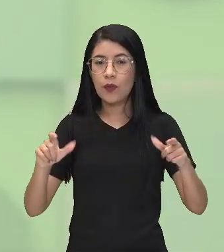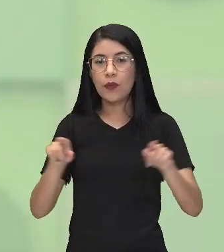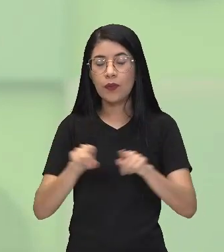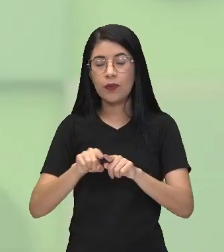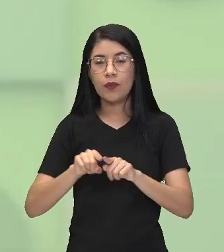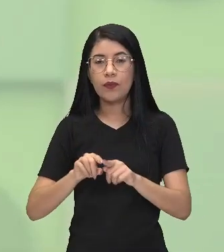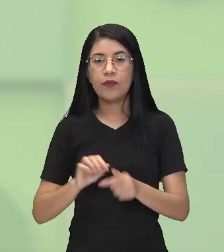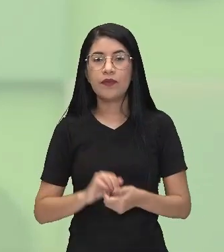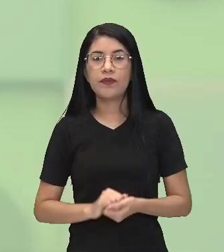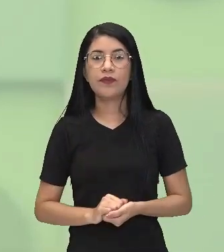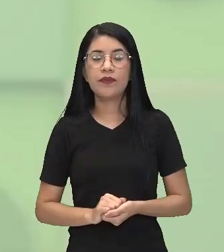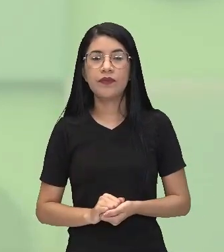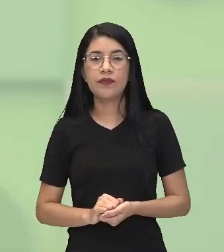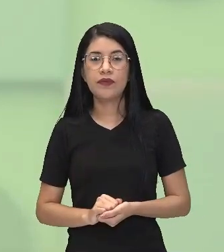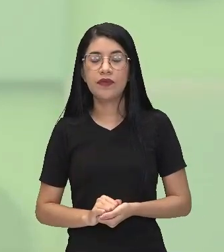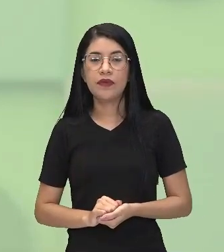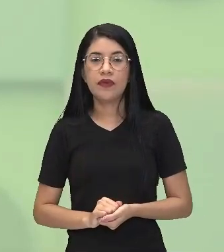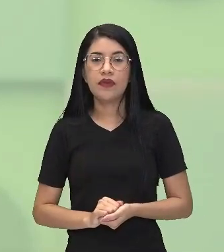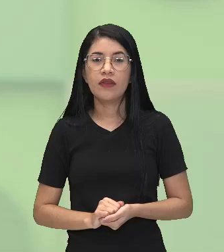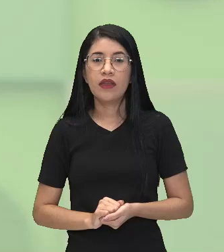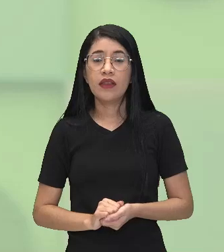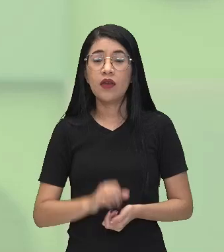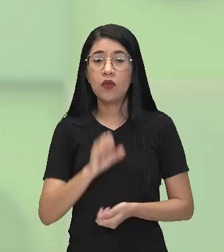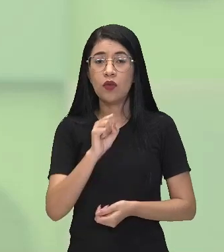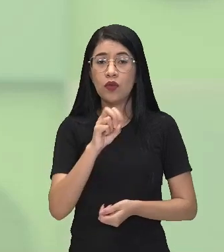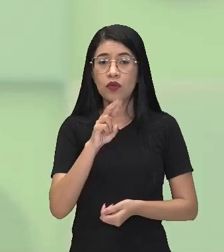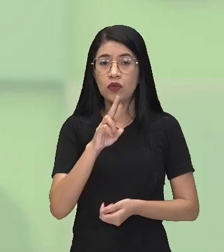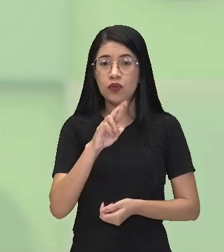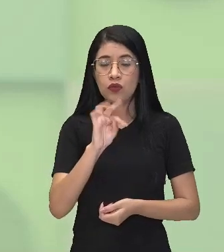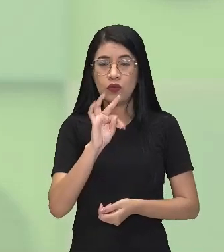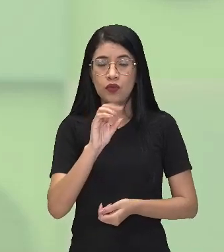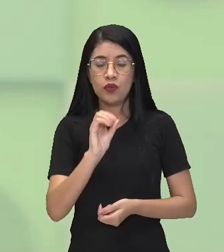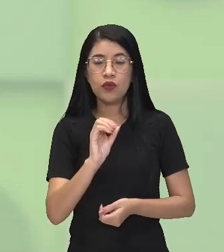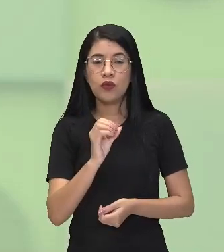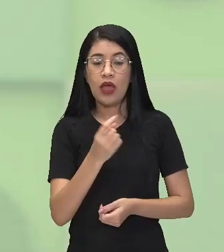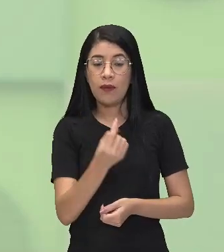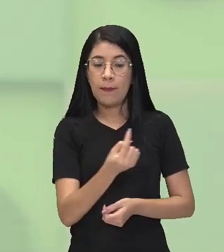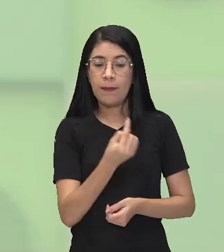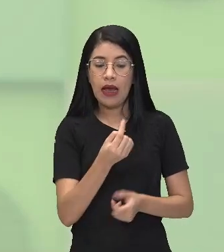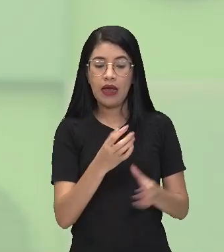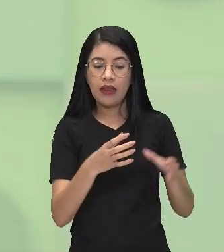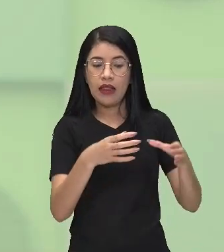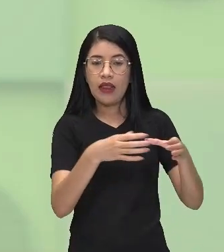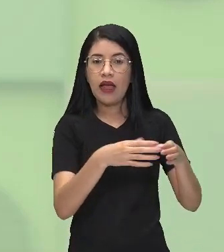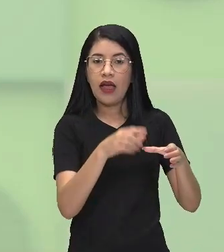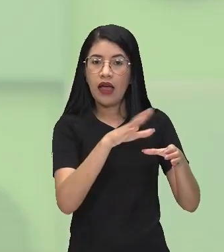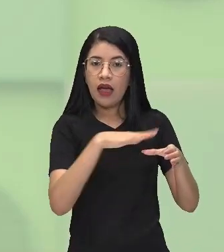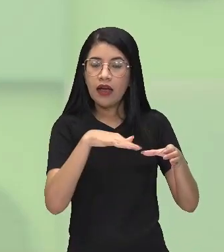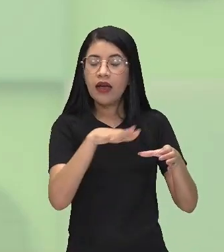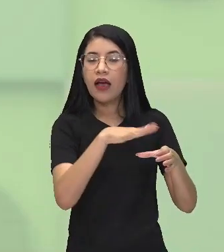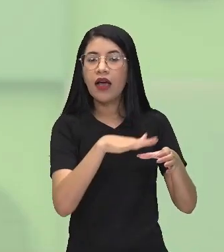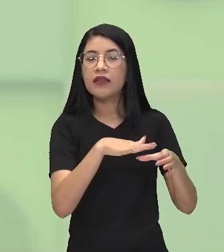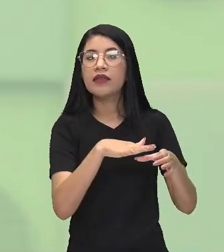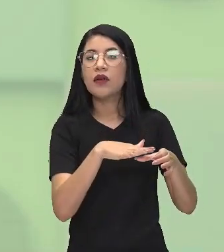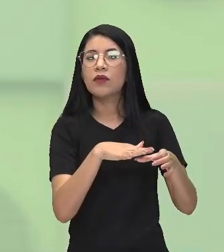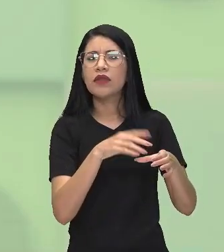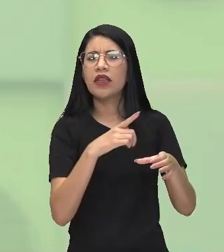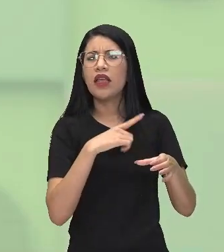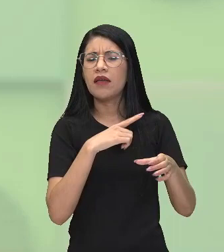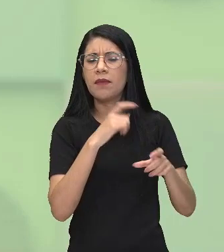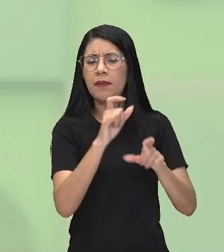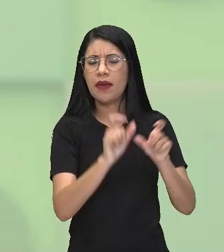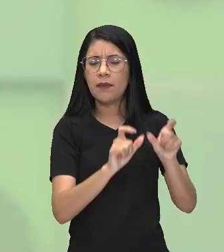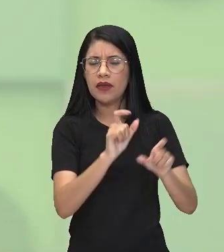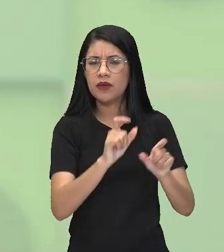o surto é um caso isolado. Pessoas estavam ali de uma mesma família,